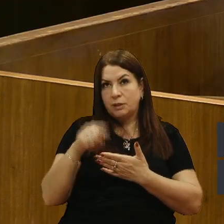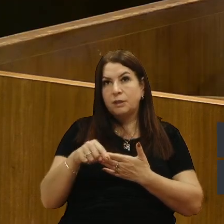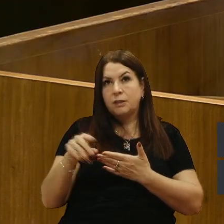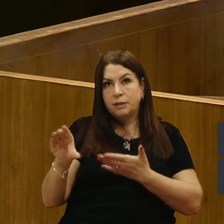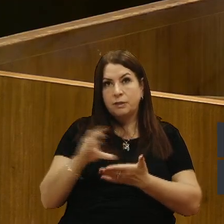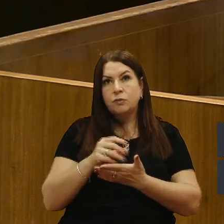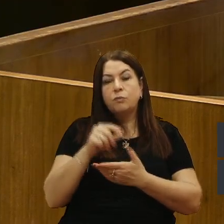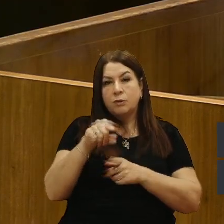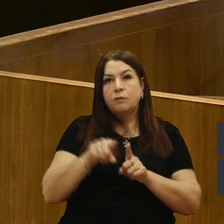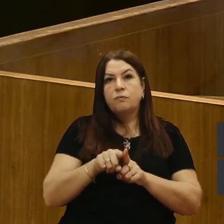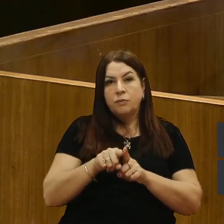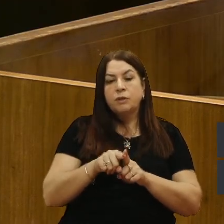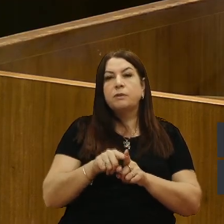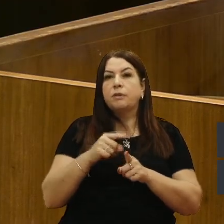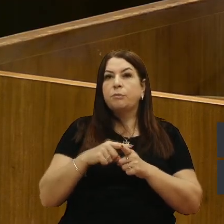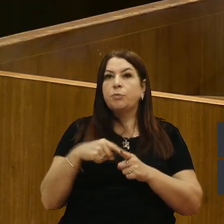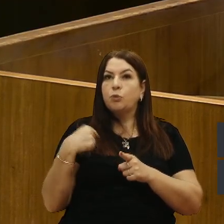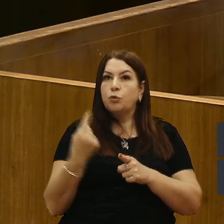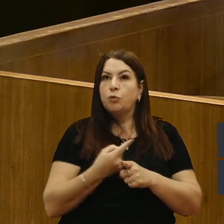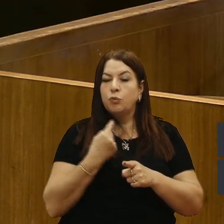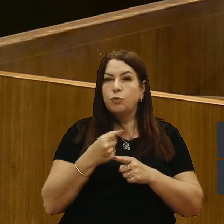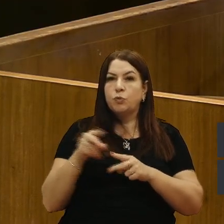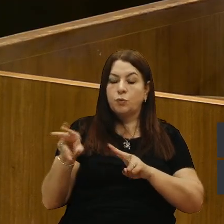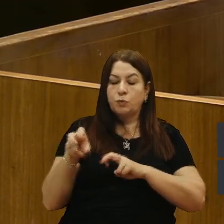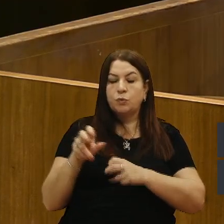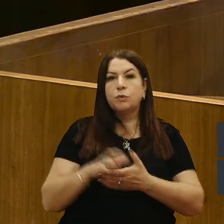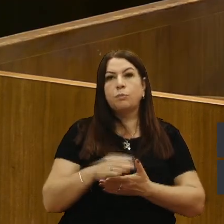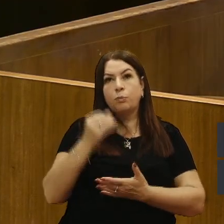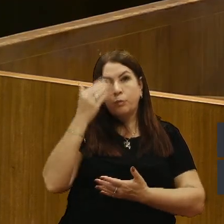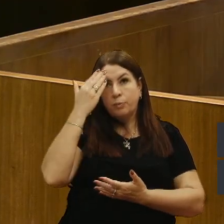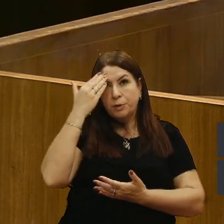vem justamente para o nosso interior.